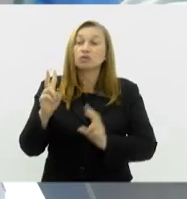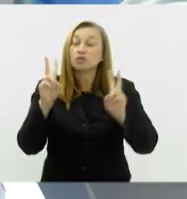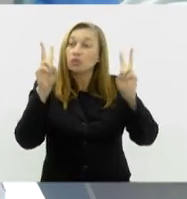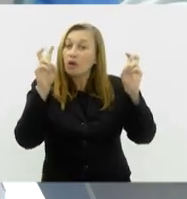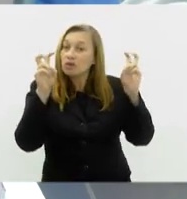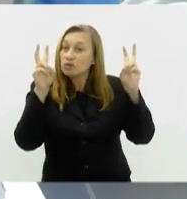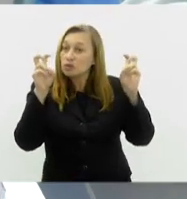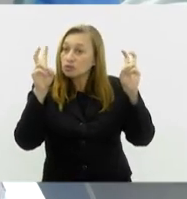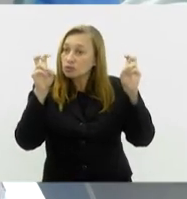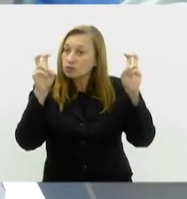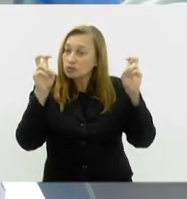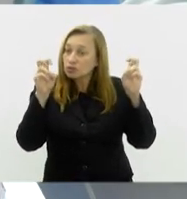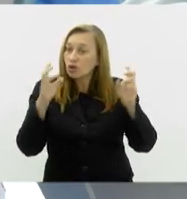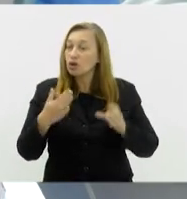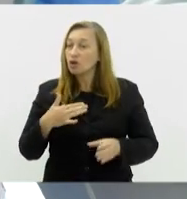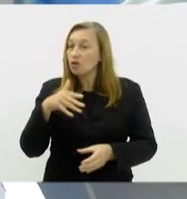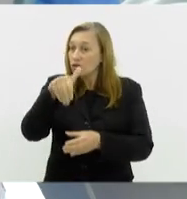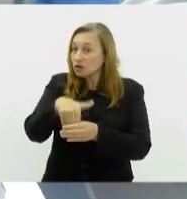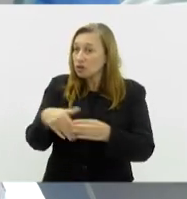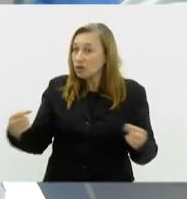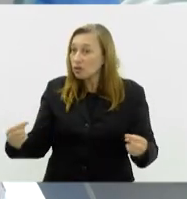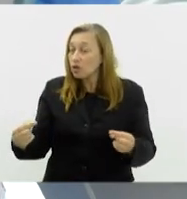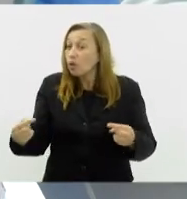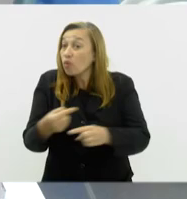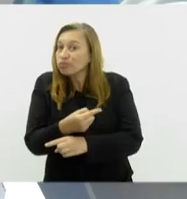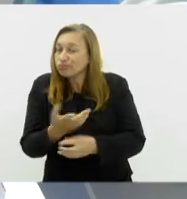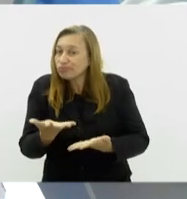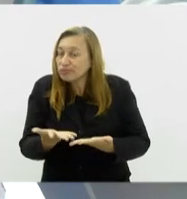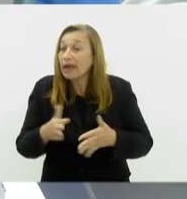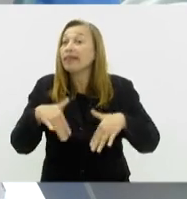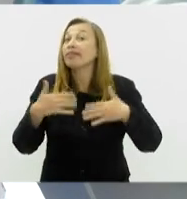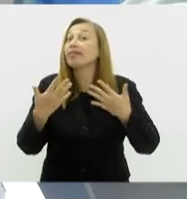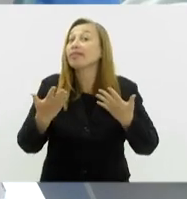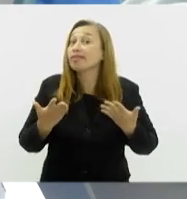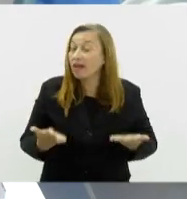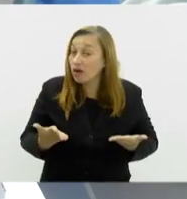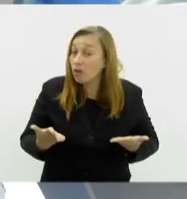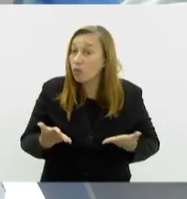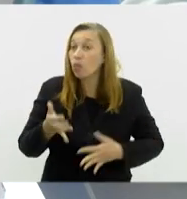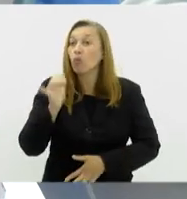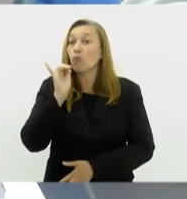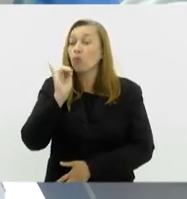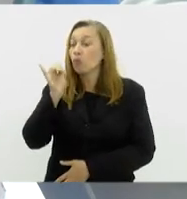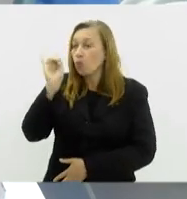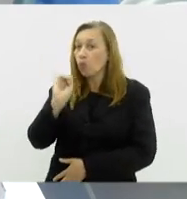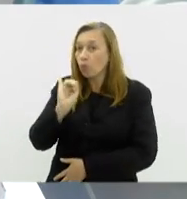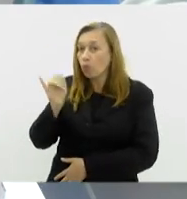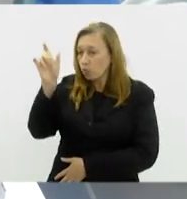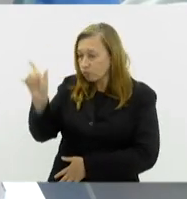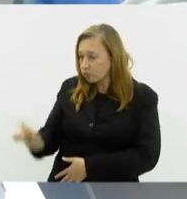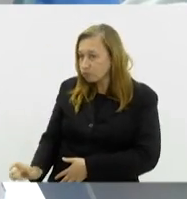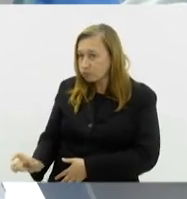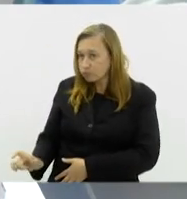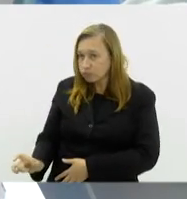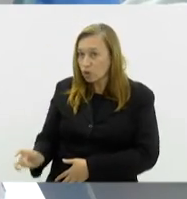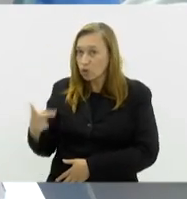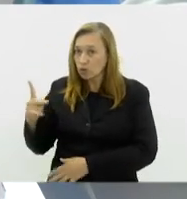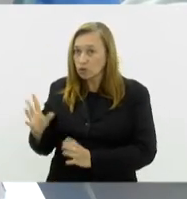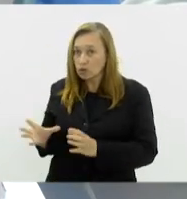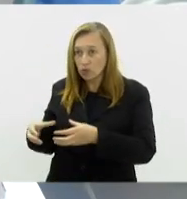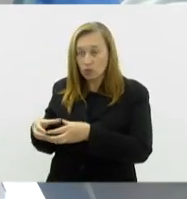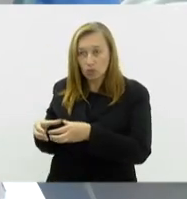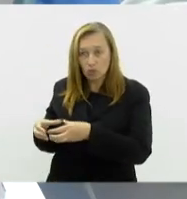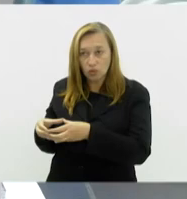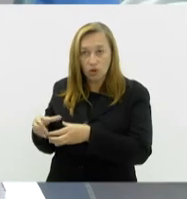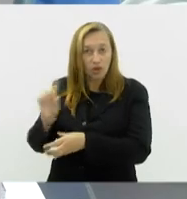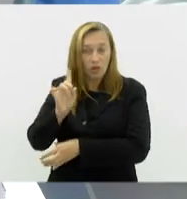o qual fiz o meu voto divergente então o relator a sua equipe não foi o